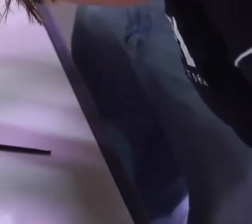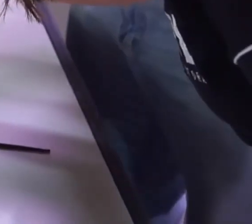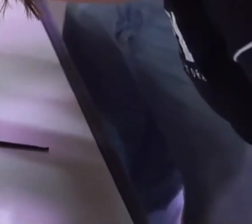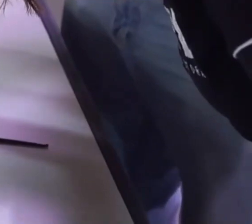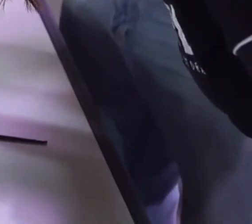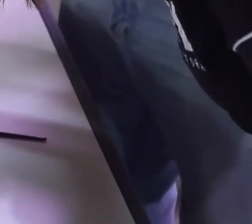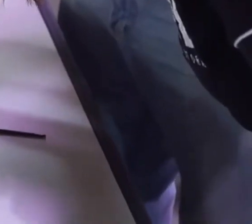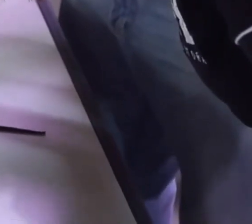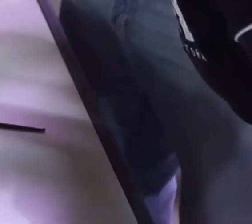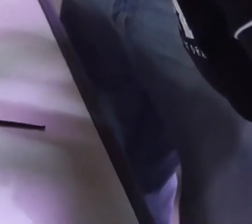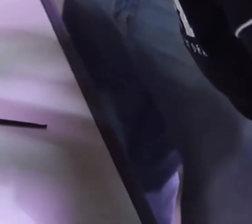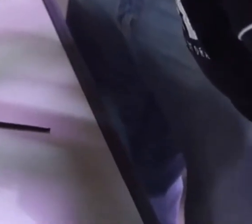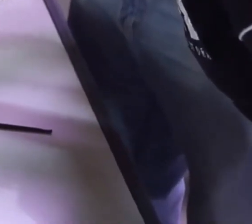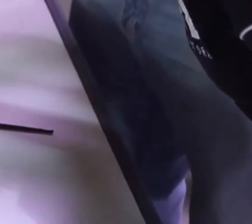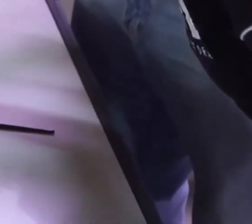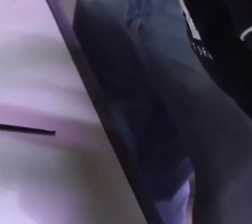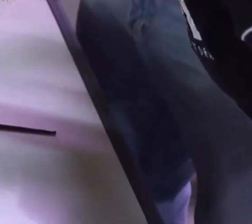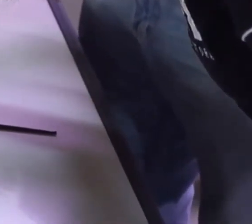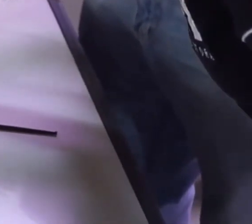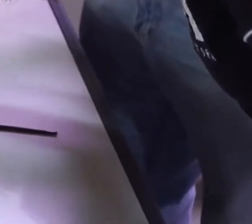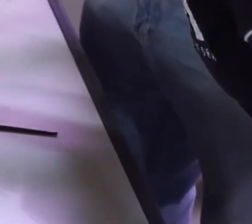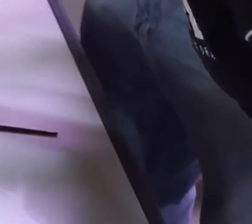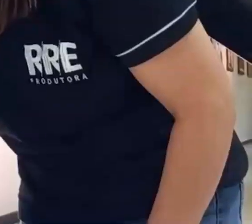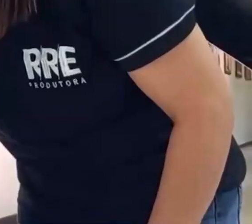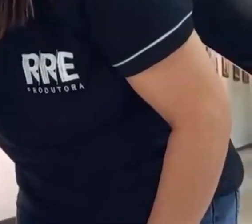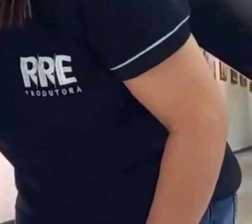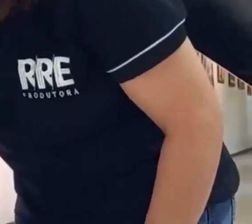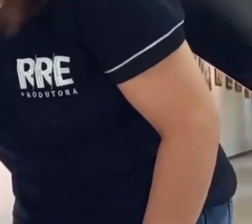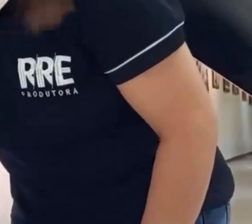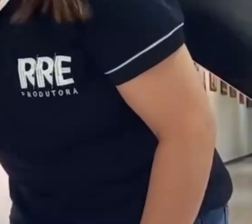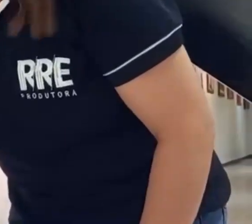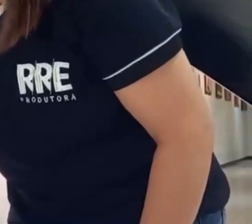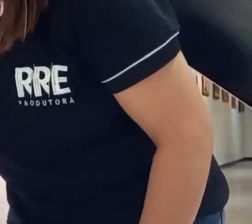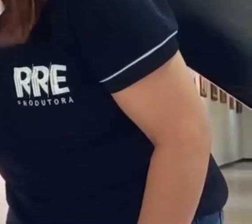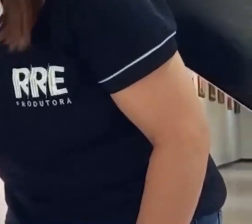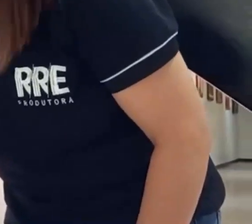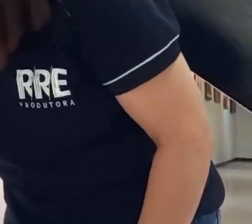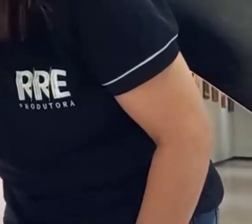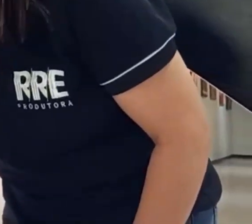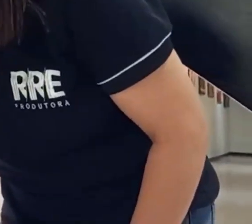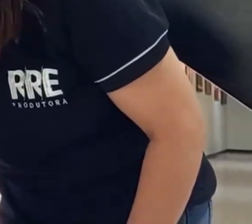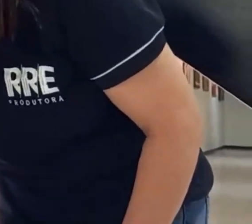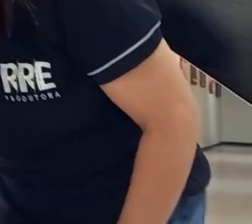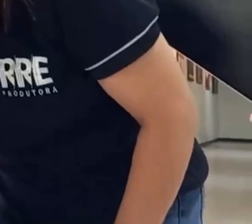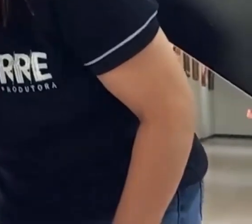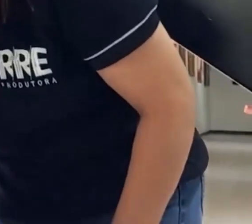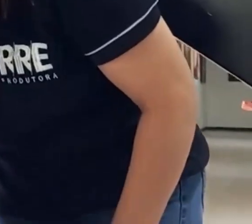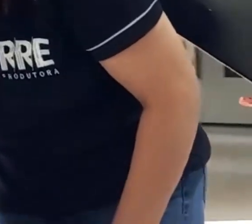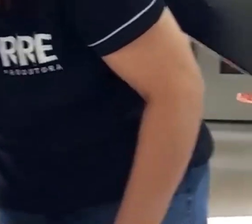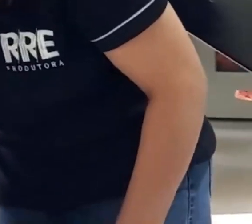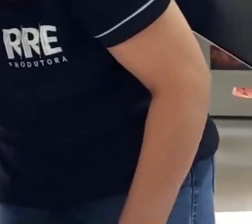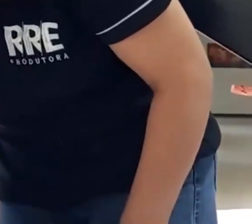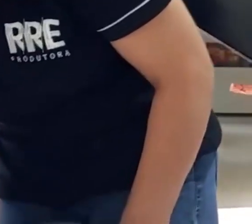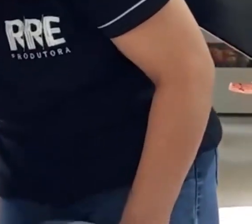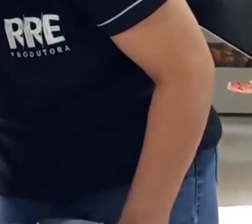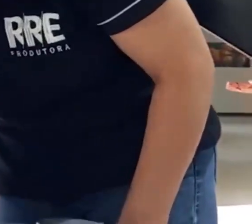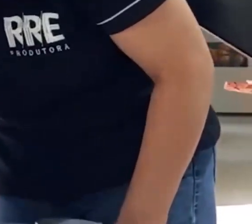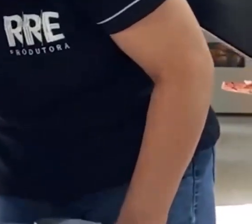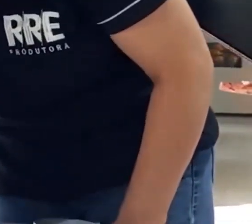né? Exatamente. Olha aí, ó, tá vendo? Mais uma artista aí Não sei um pouquinho. no